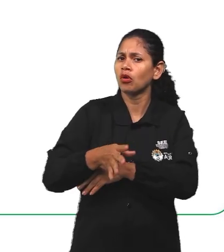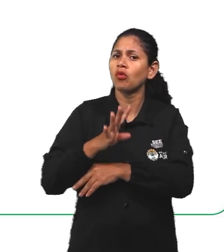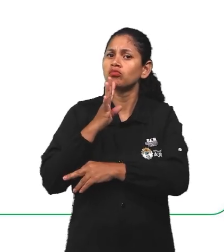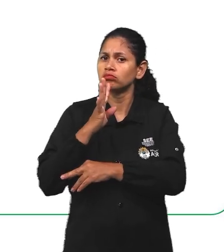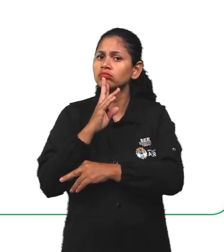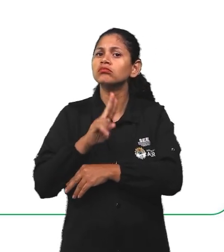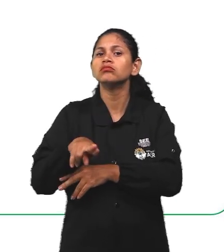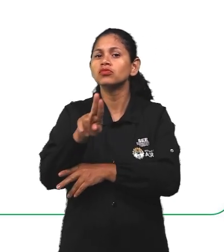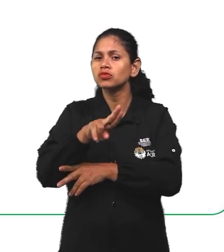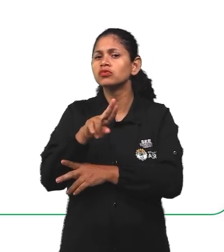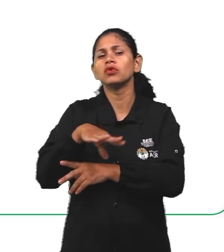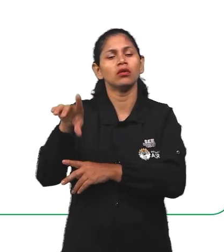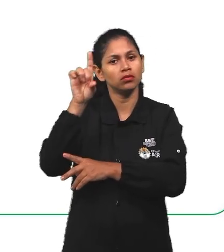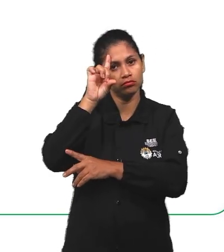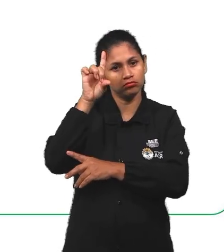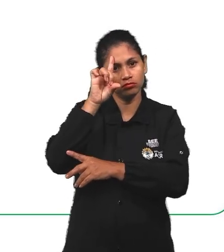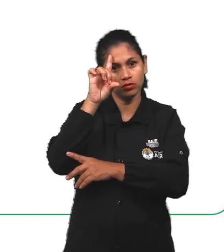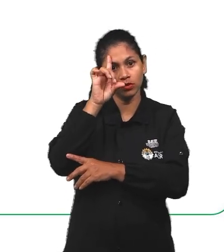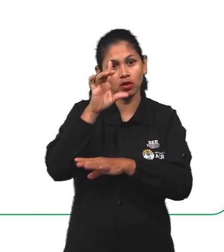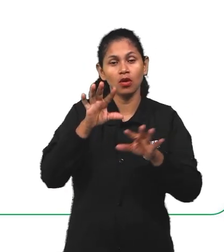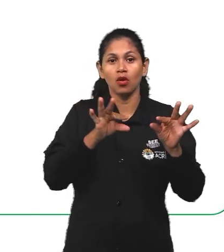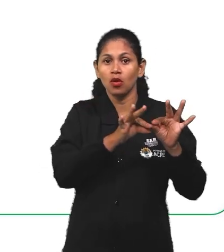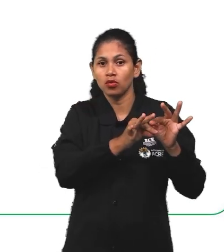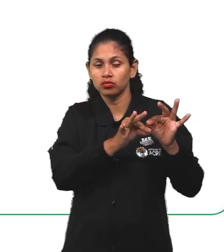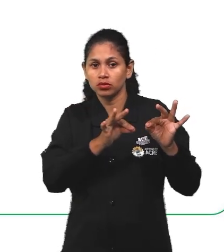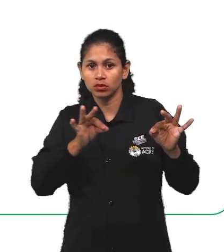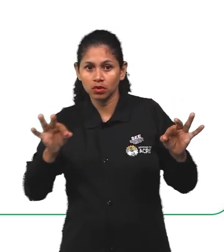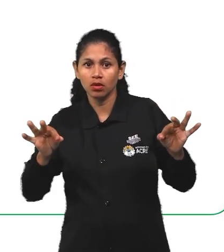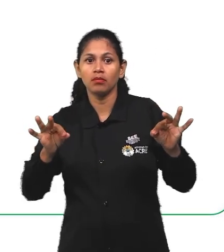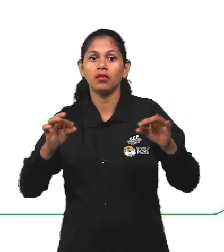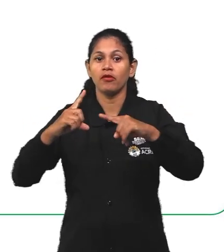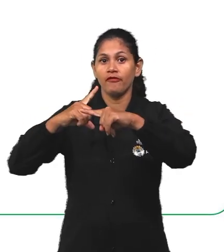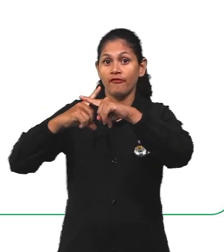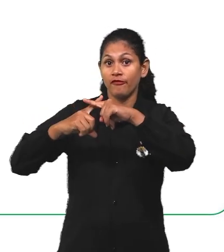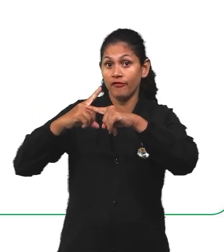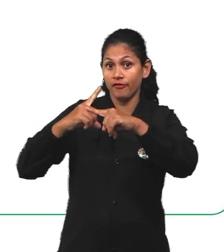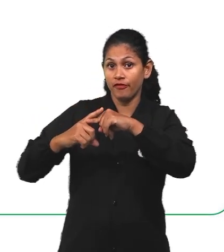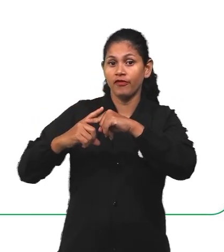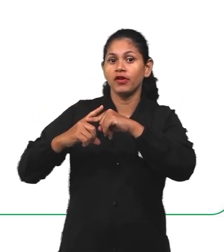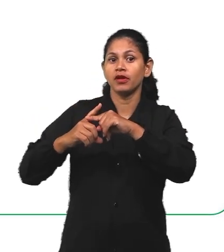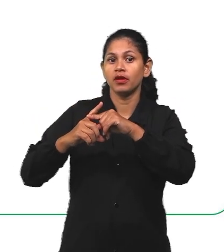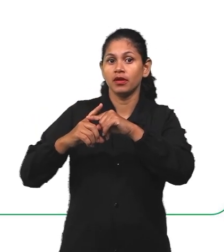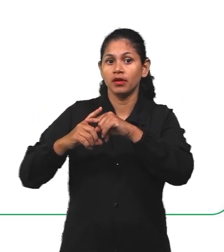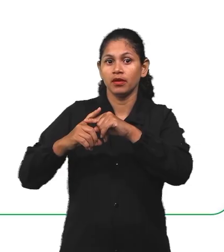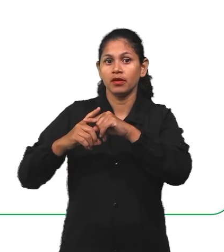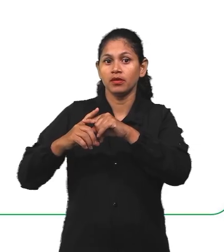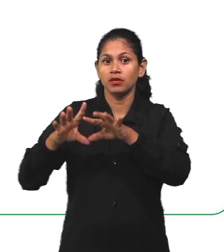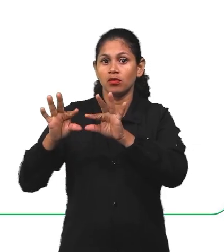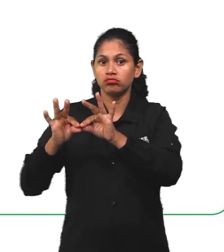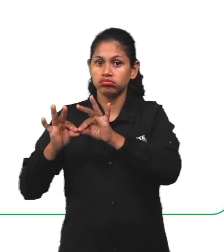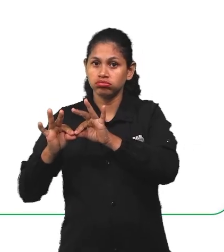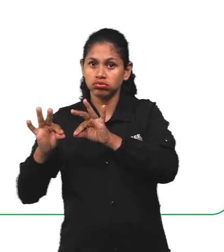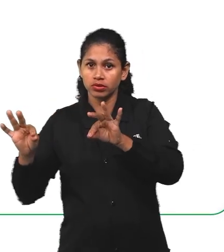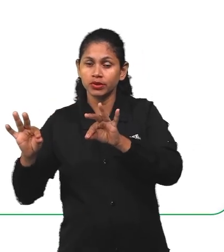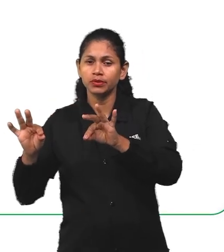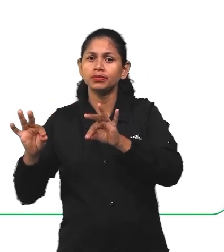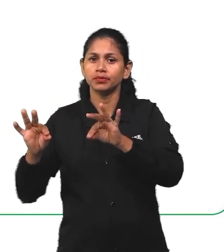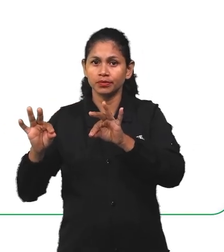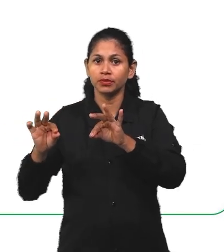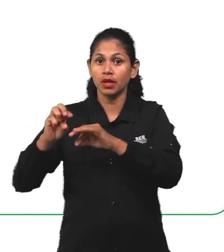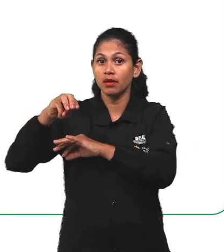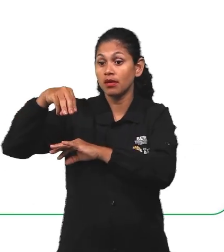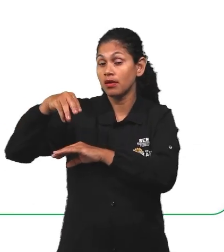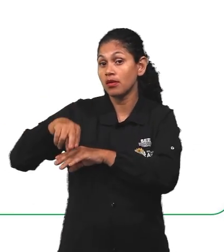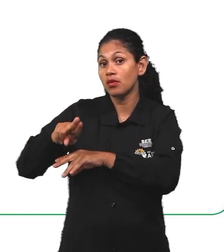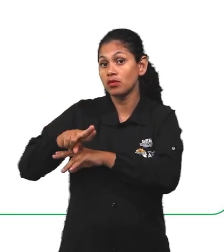nosso dia a dia. Mede a extensão de uma superfície através do produto de suas dimensões lineares. Sempre nós